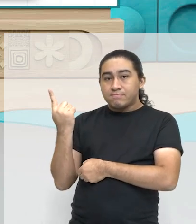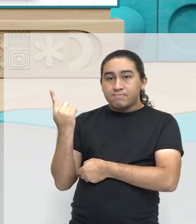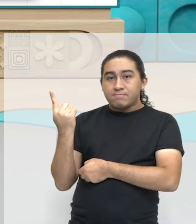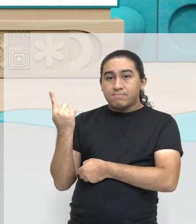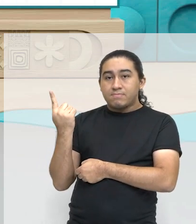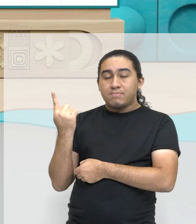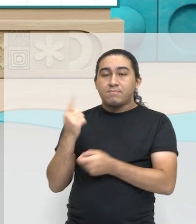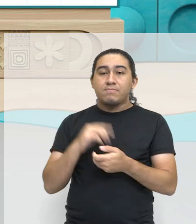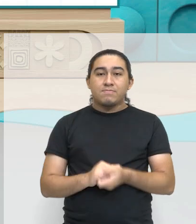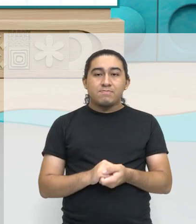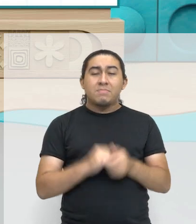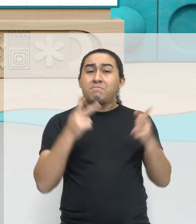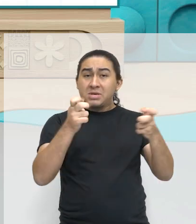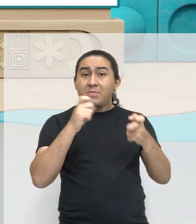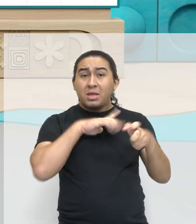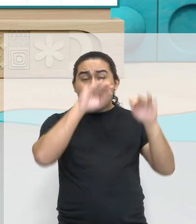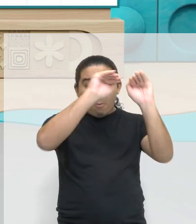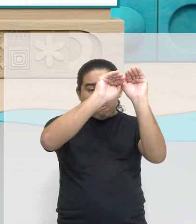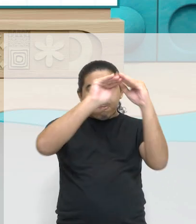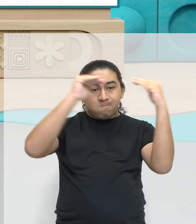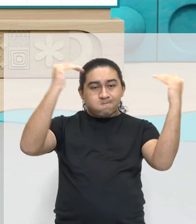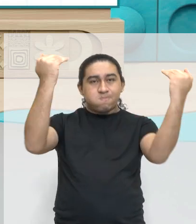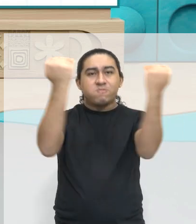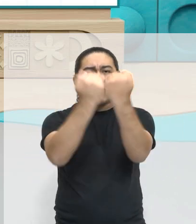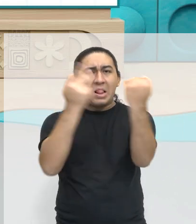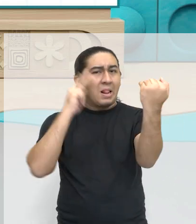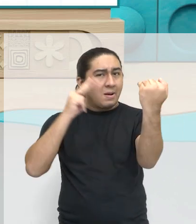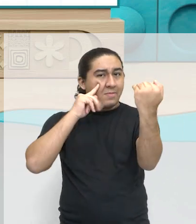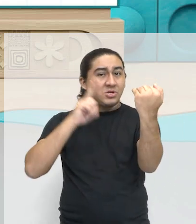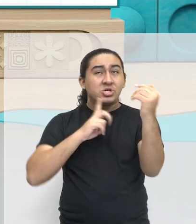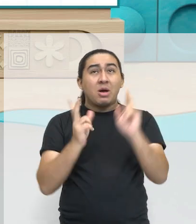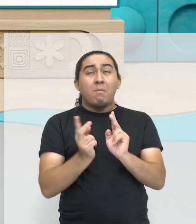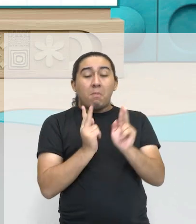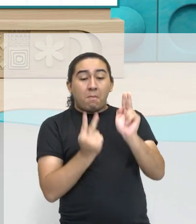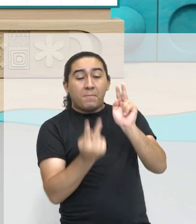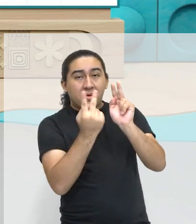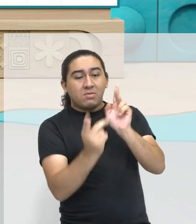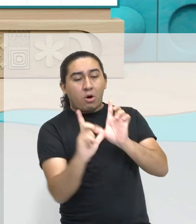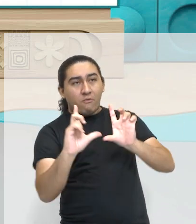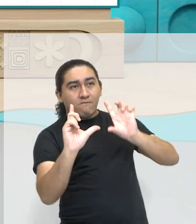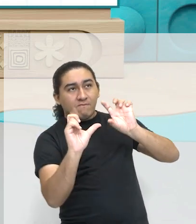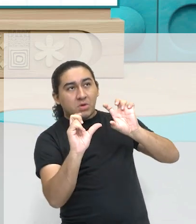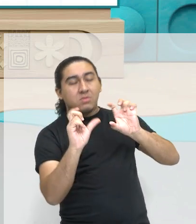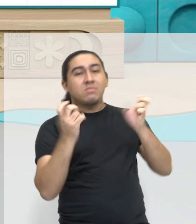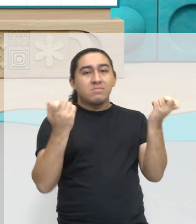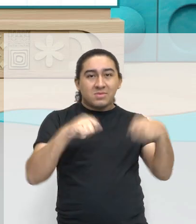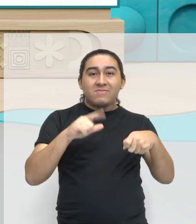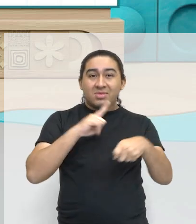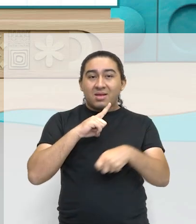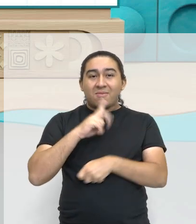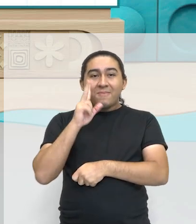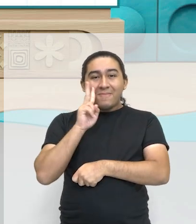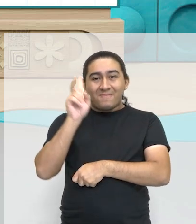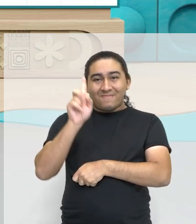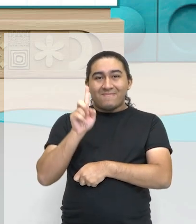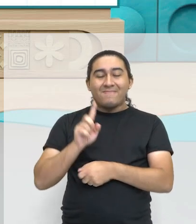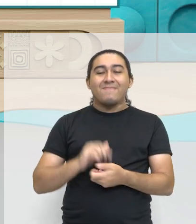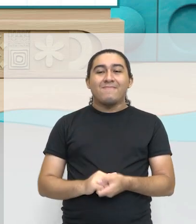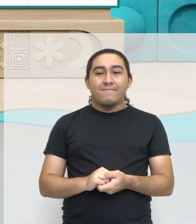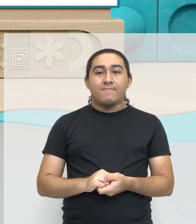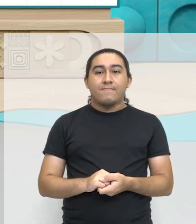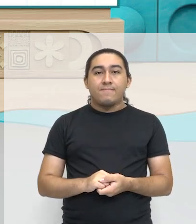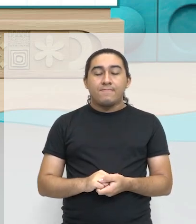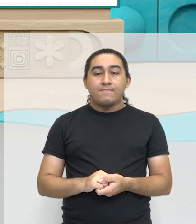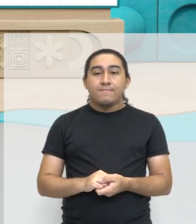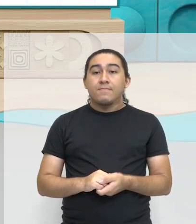a sala de espetáculo que eu falei para vocês, onde vocês podem ver lá no detalhe em cima, aquela parte que eu falei como